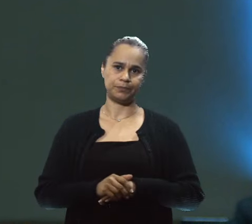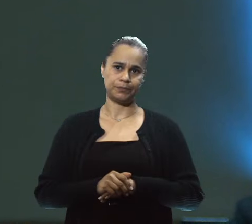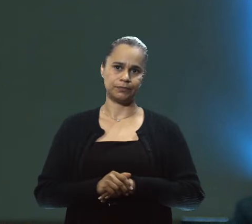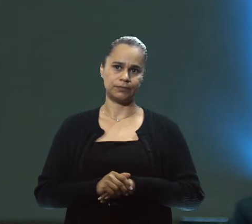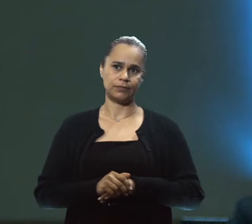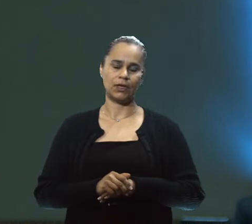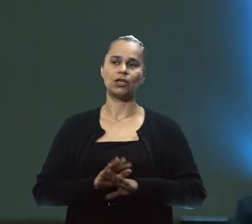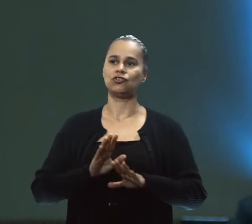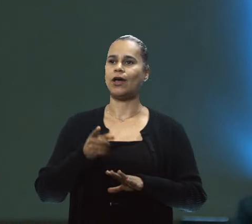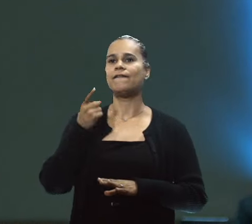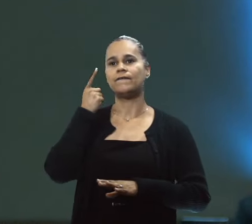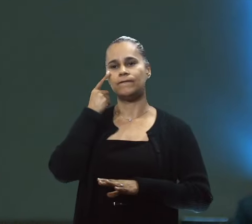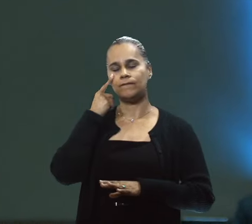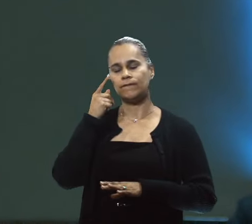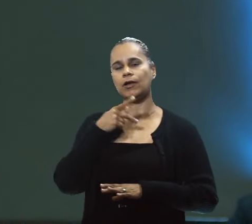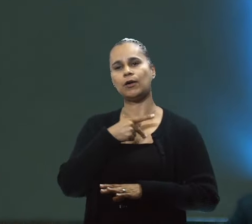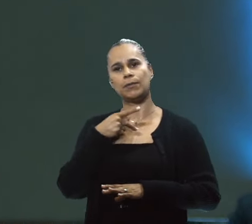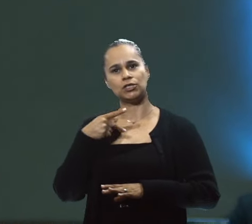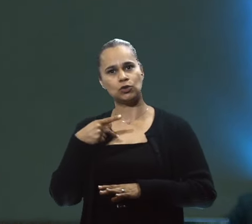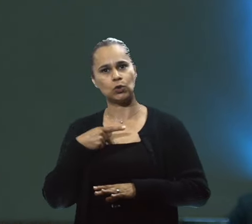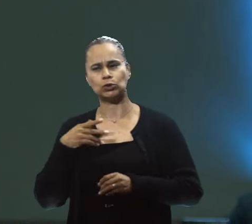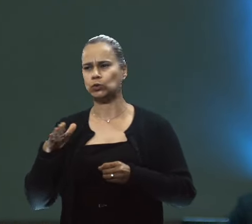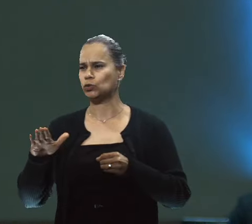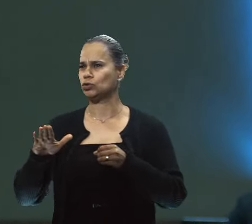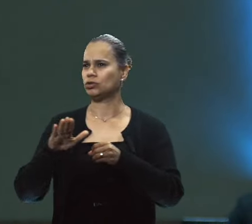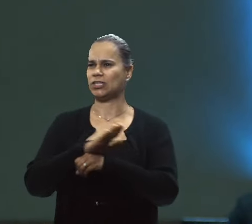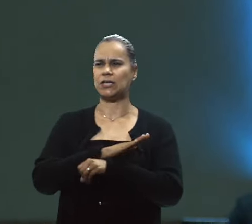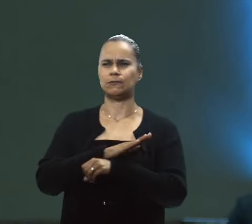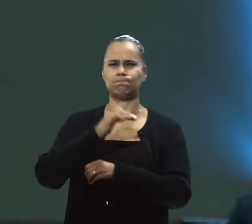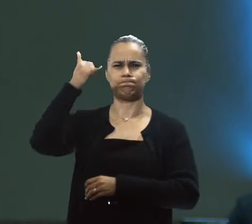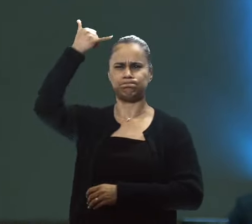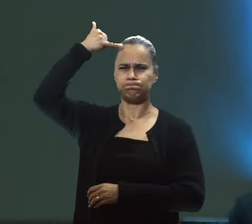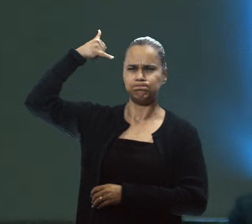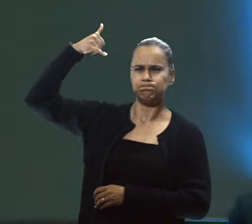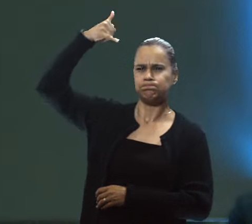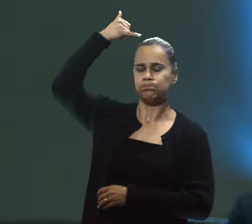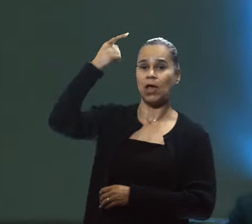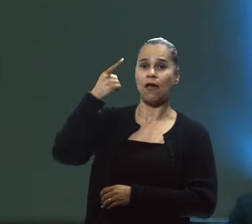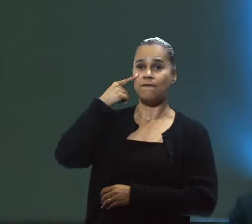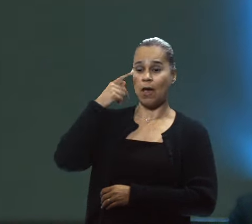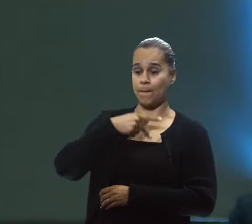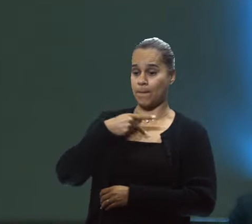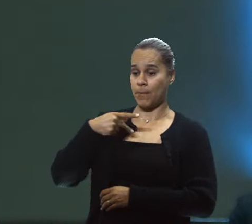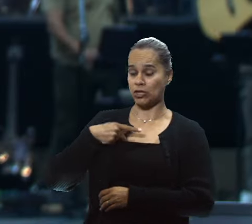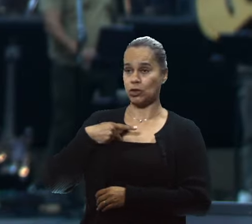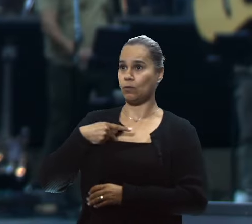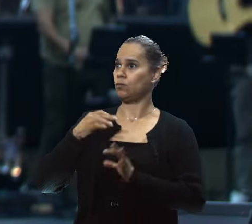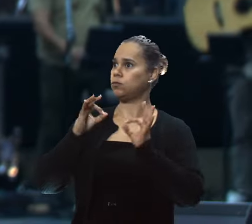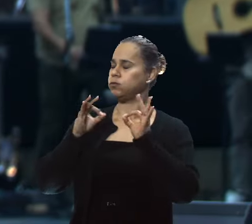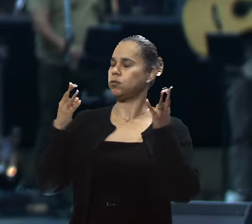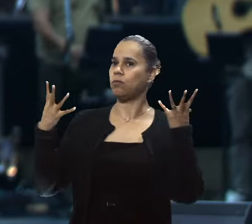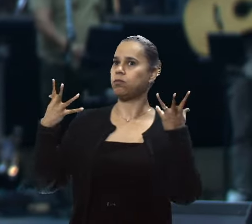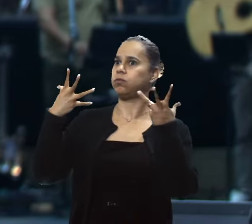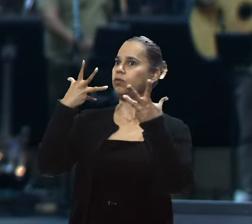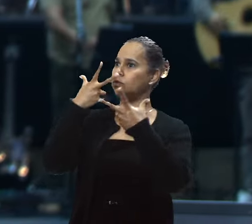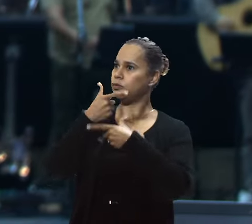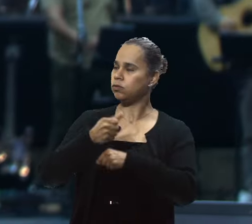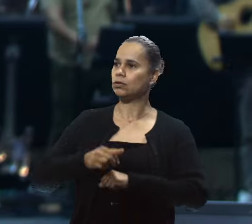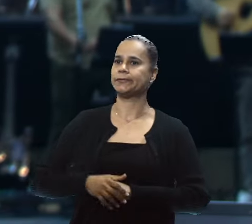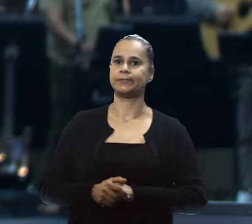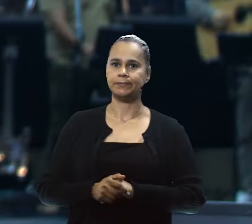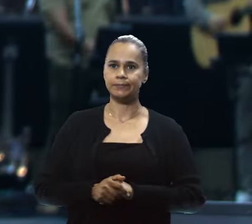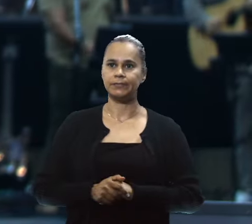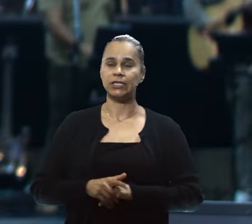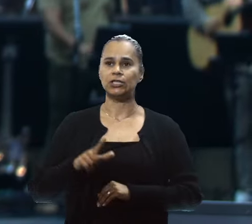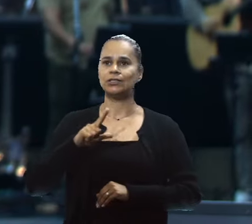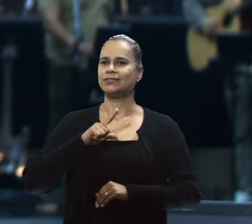Eu já vi pastores que eram cheios de unção. Eu vi um pastor, ele é um pregador brilhante.